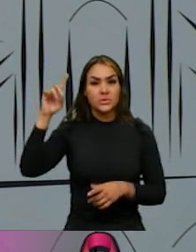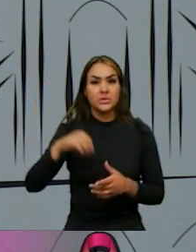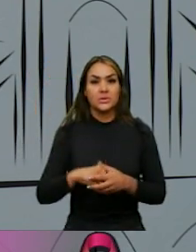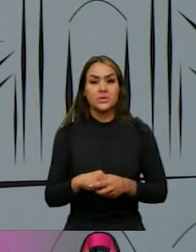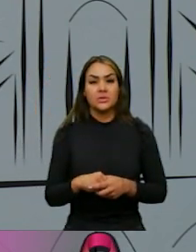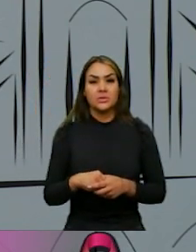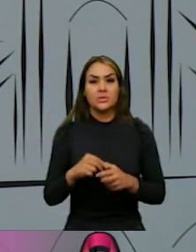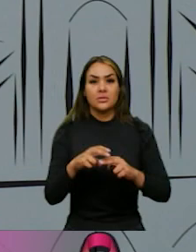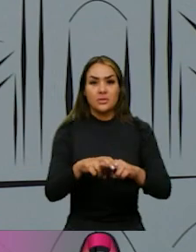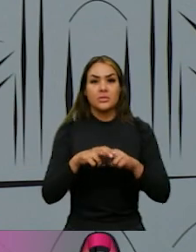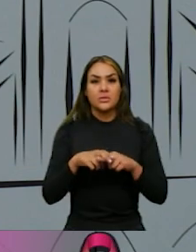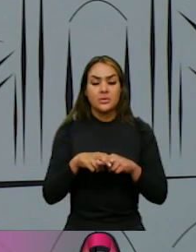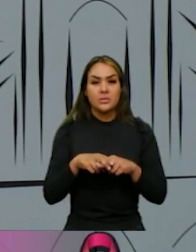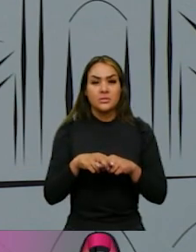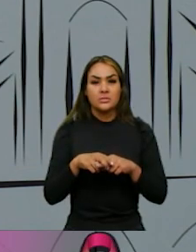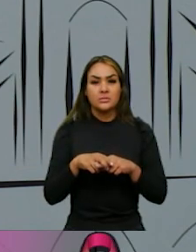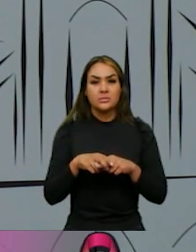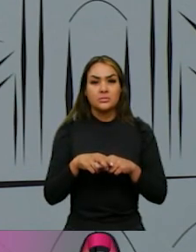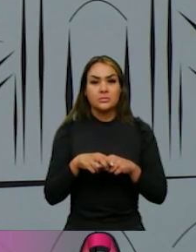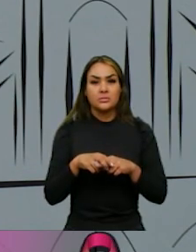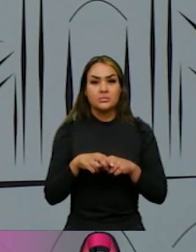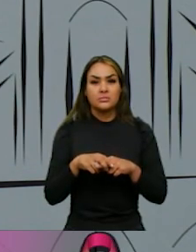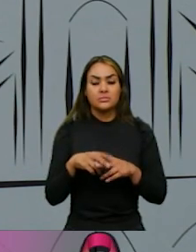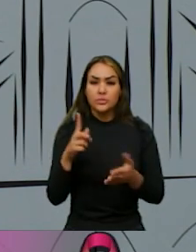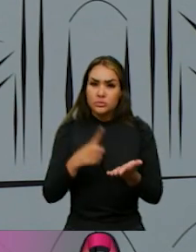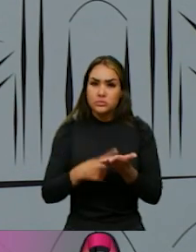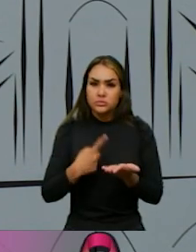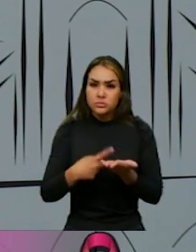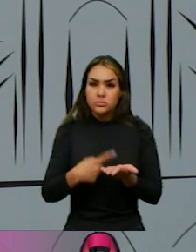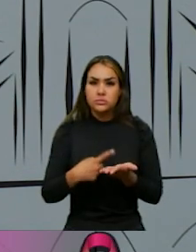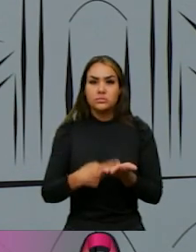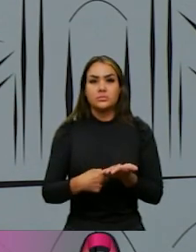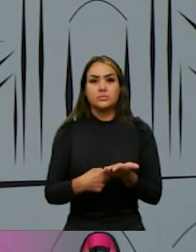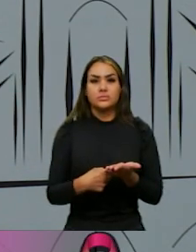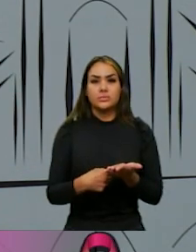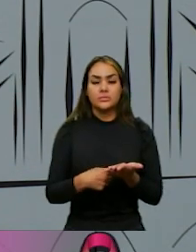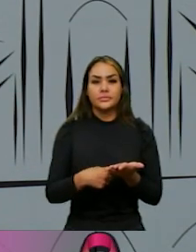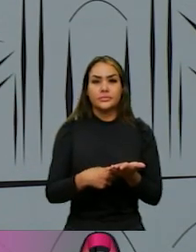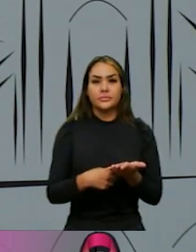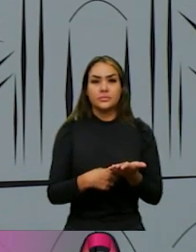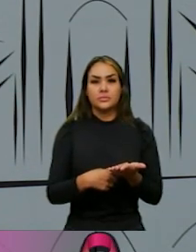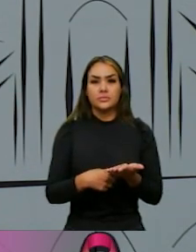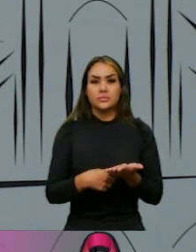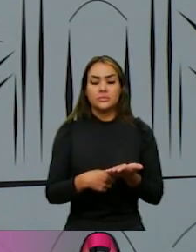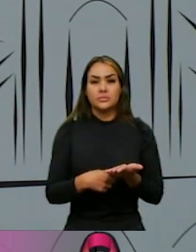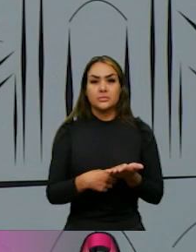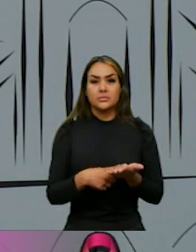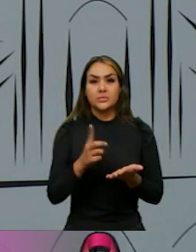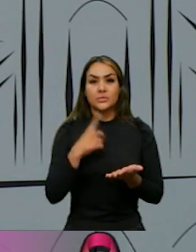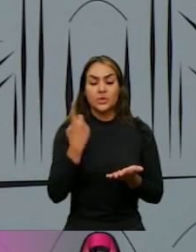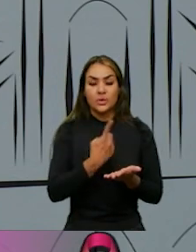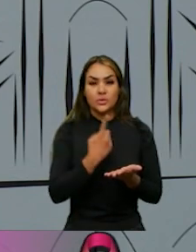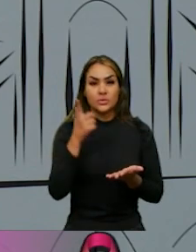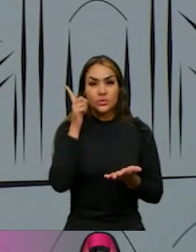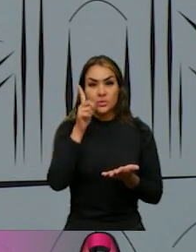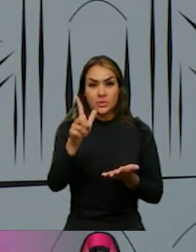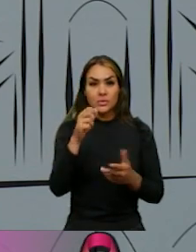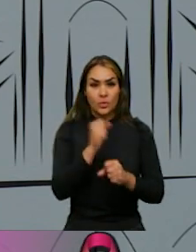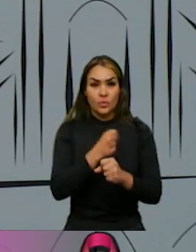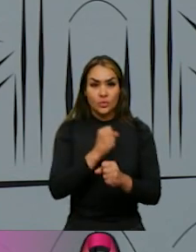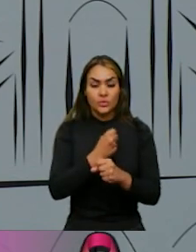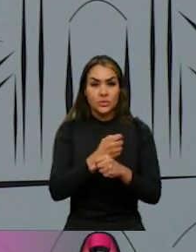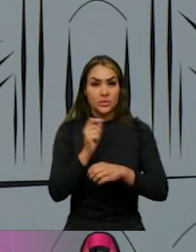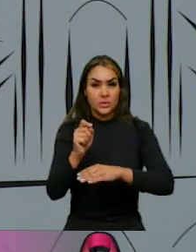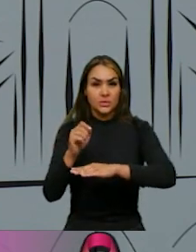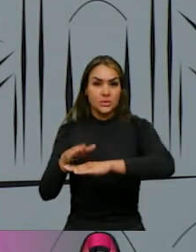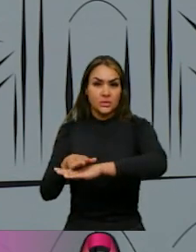por uma pressão aí na diretoria da Via Rondon, nós conseguimos aí a implantação desse